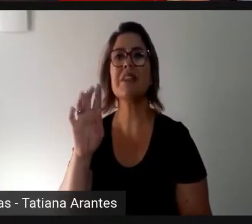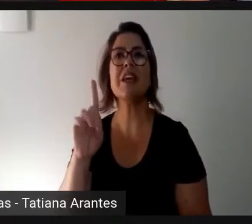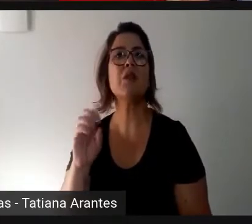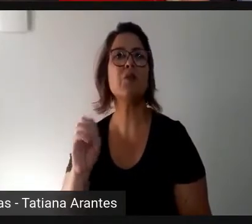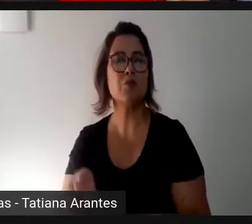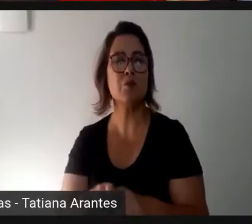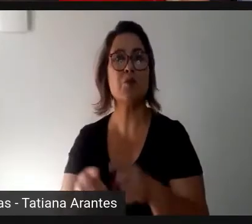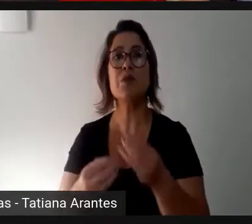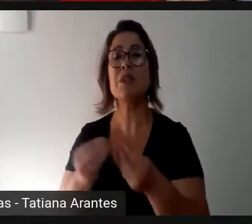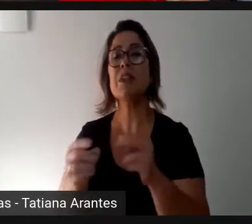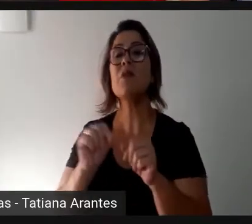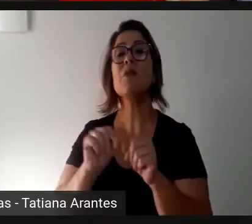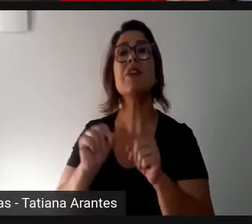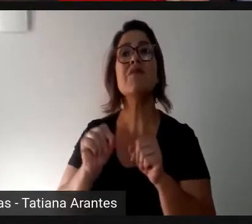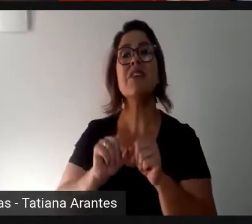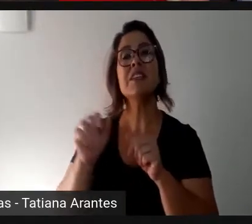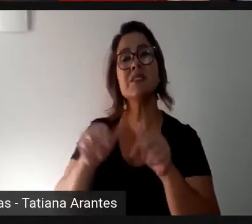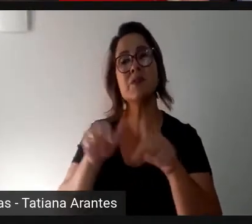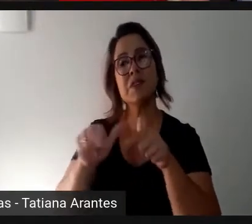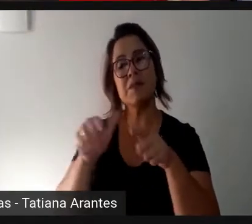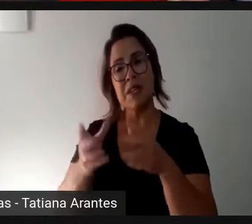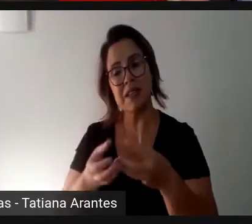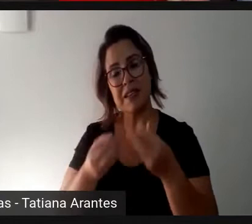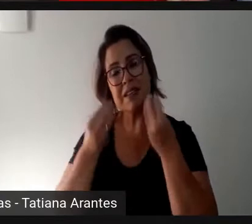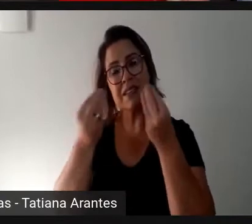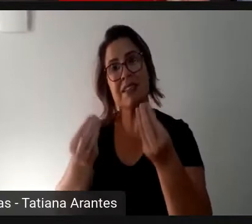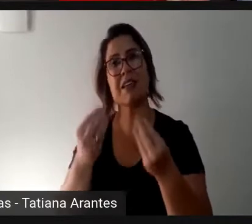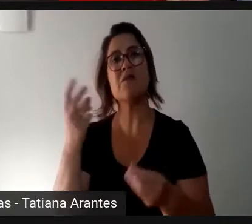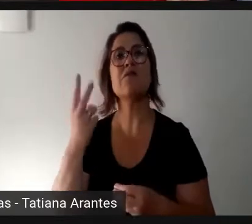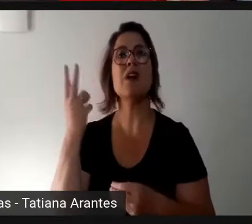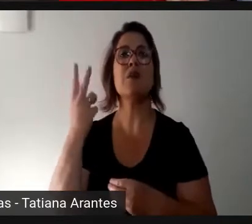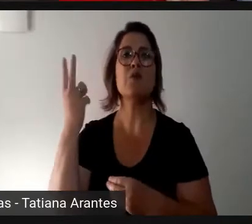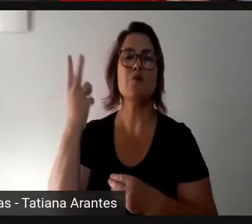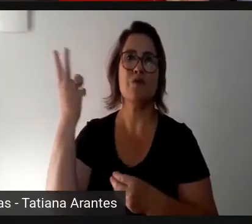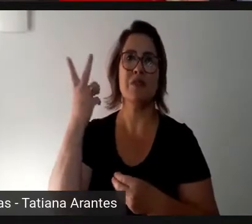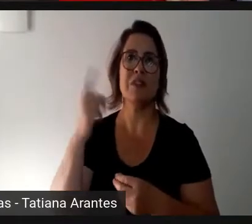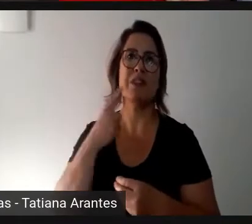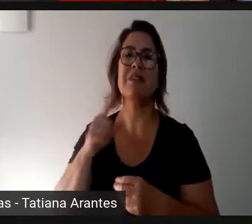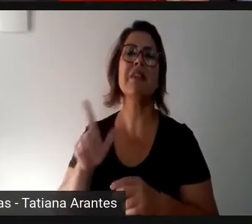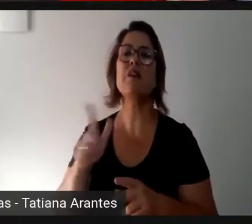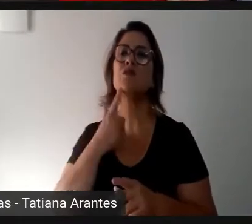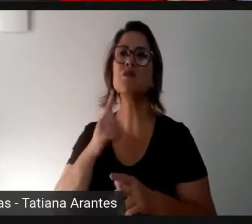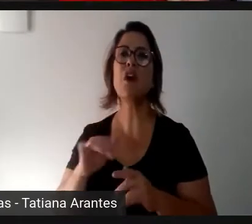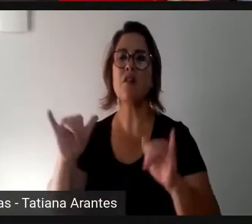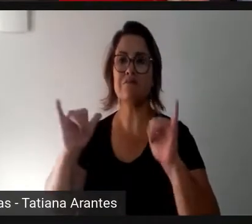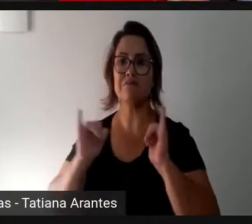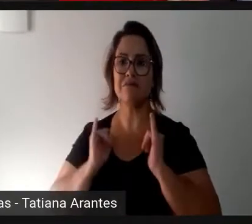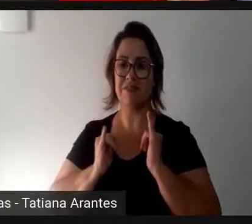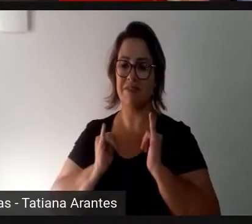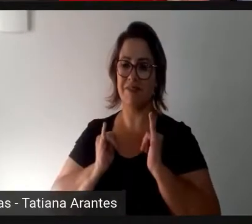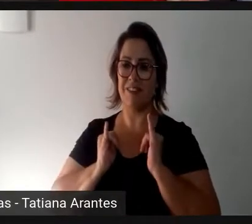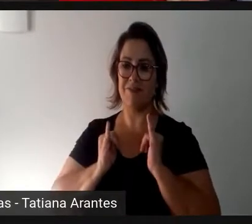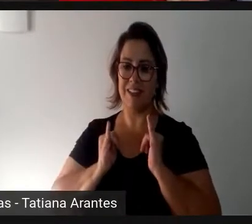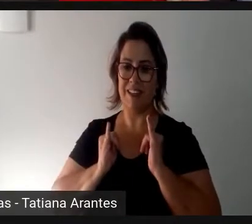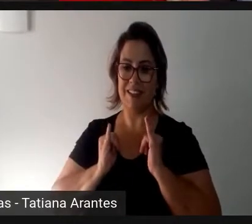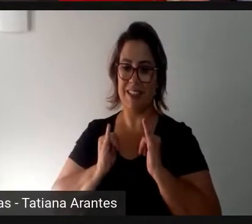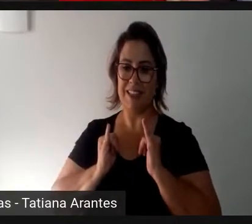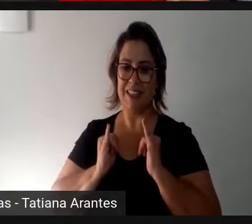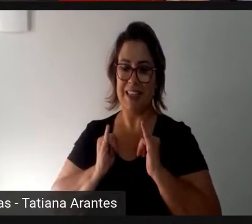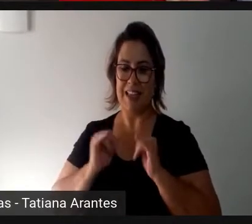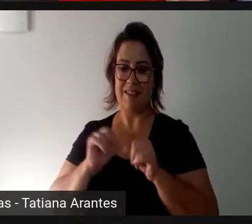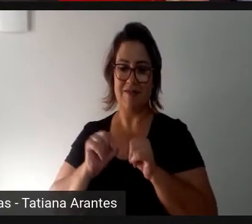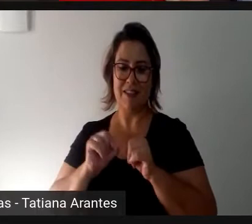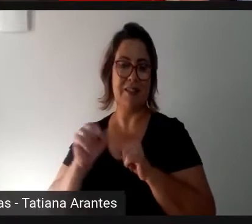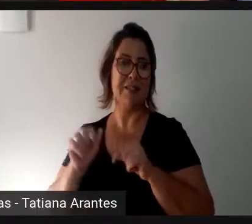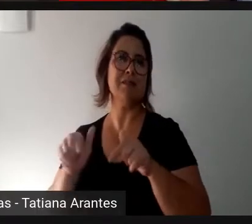desses valores e finalidades do compliance, e não simplesmente um preenchimento de papel porque alguma lei diz que é importante que seja assim. E esse é o